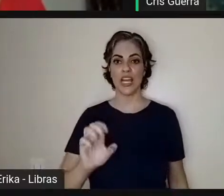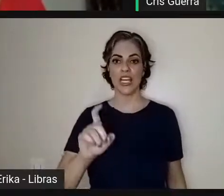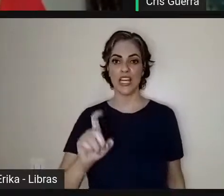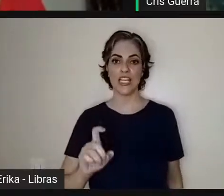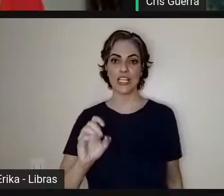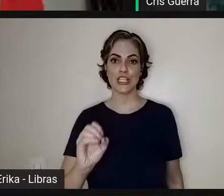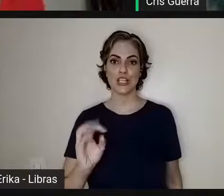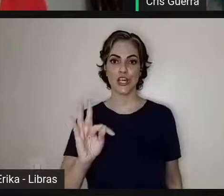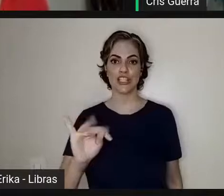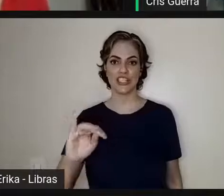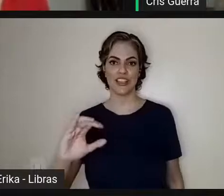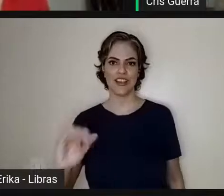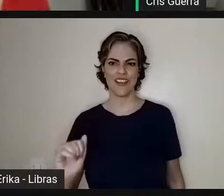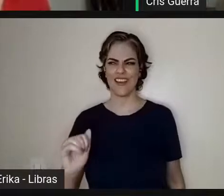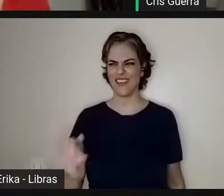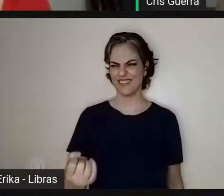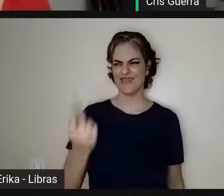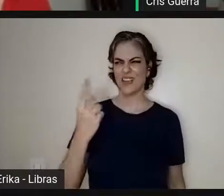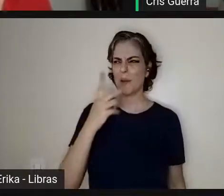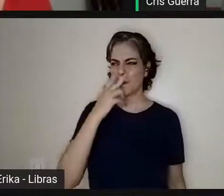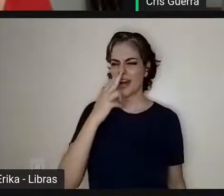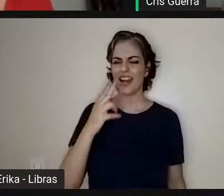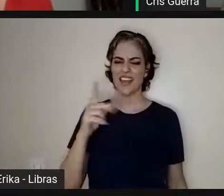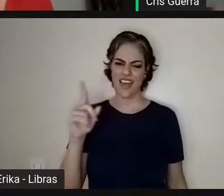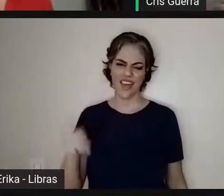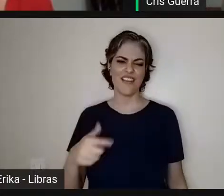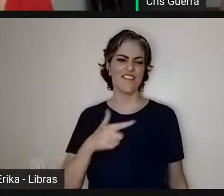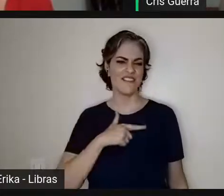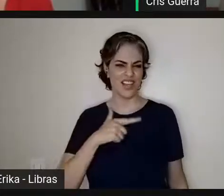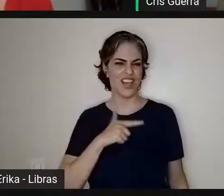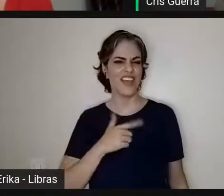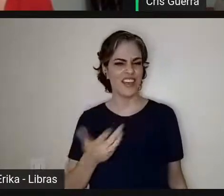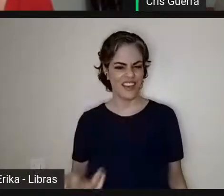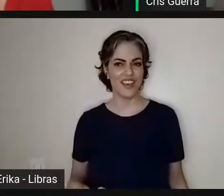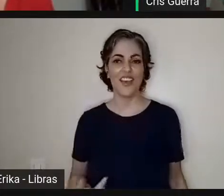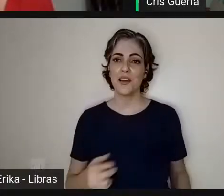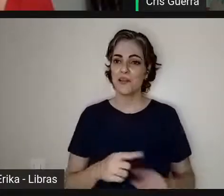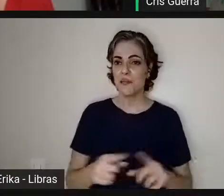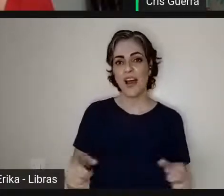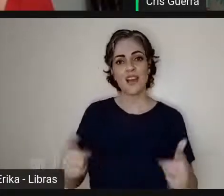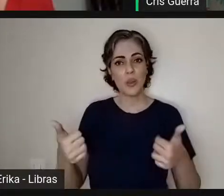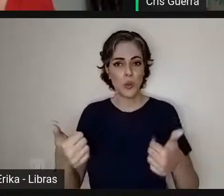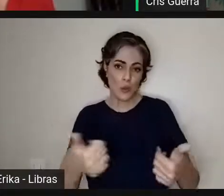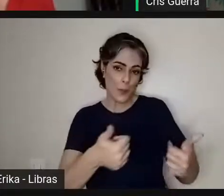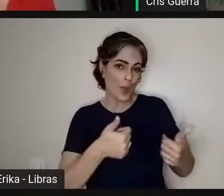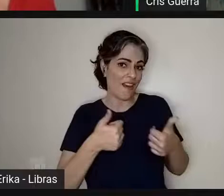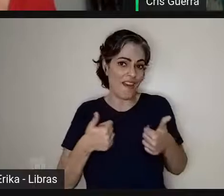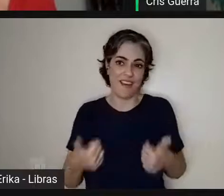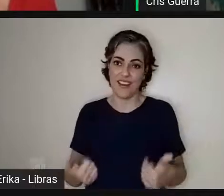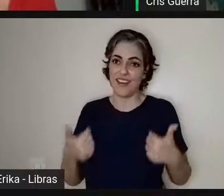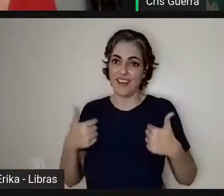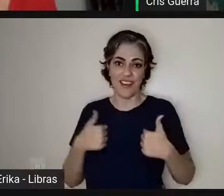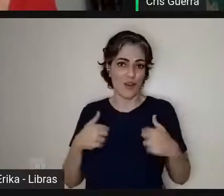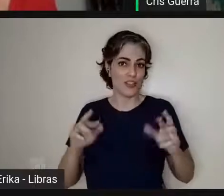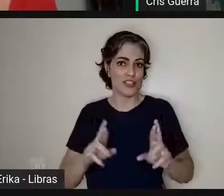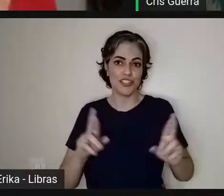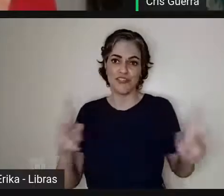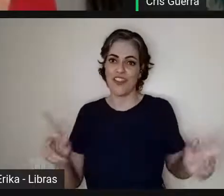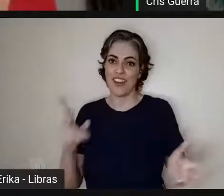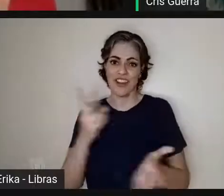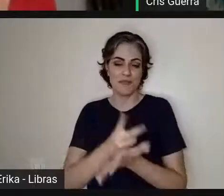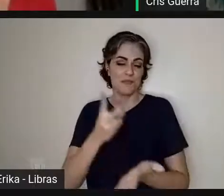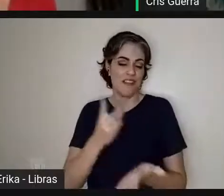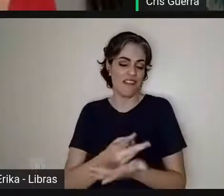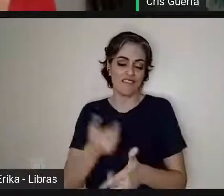gente é feia, né? Mas ok. O resultado foi assim, beleza. Eu sou diferente mesmo, então eu acho que